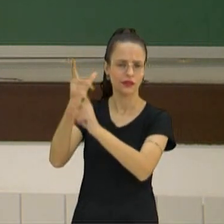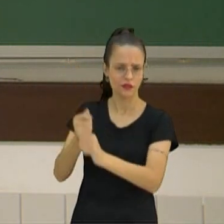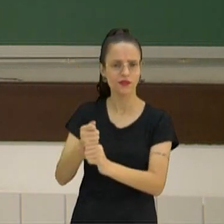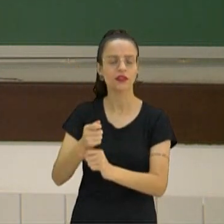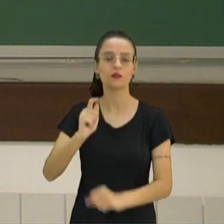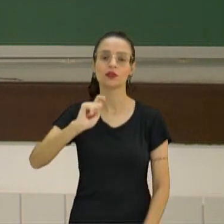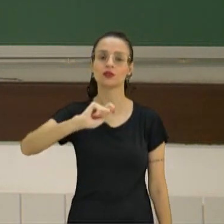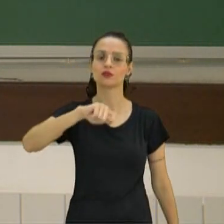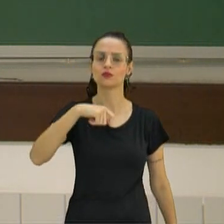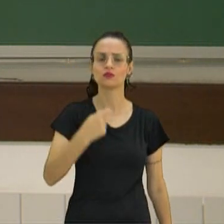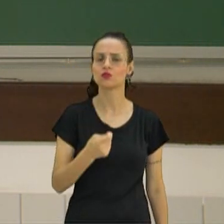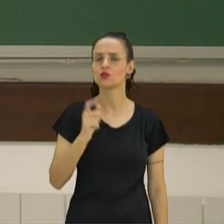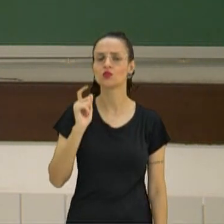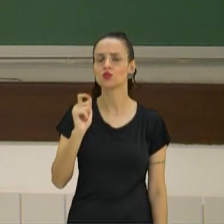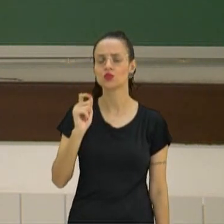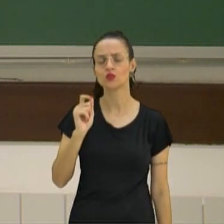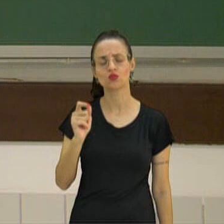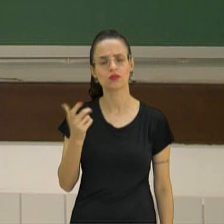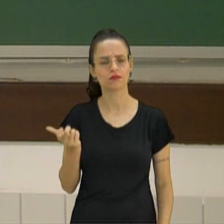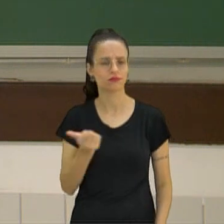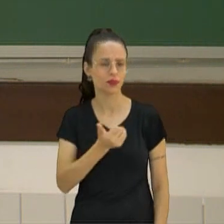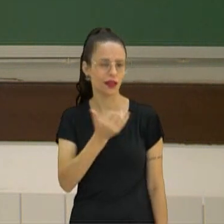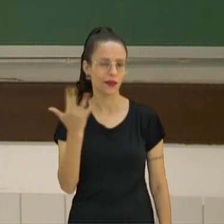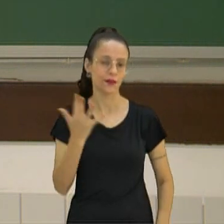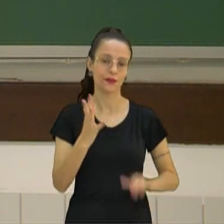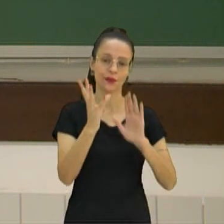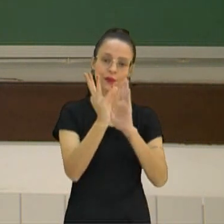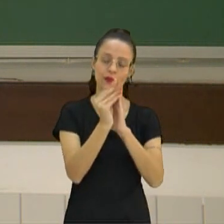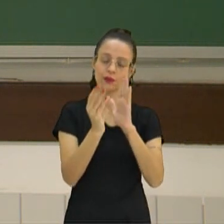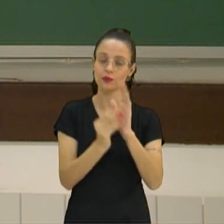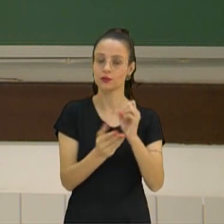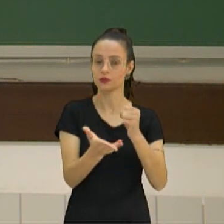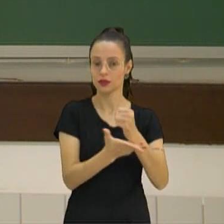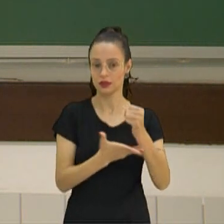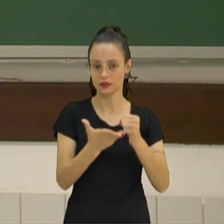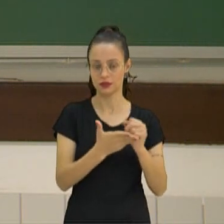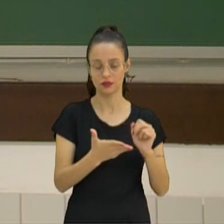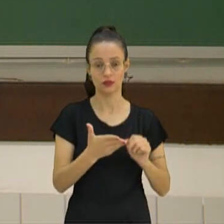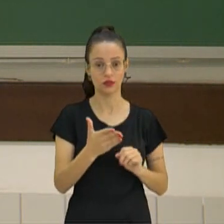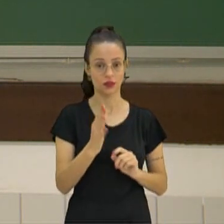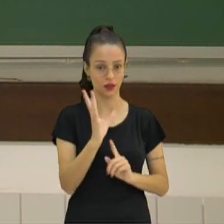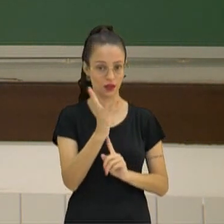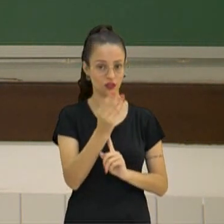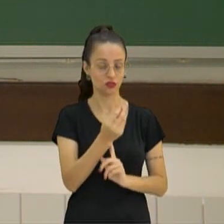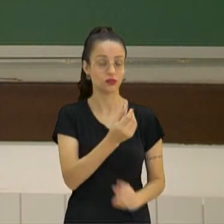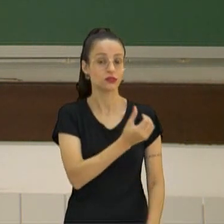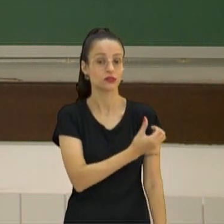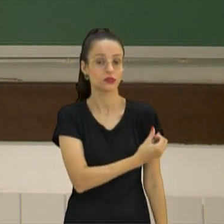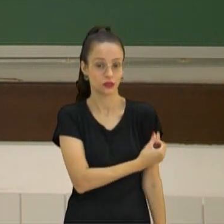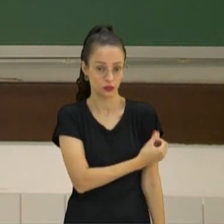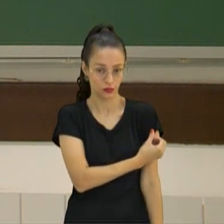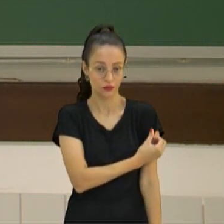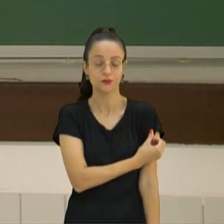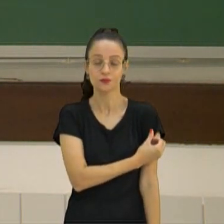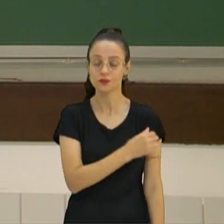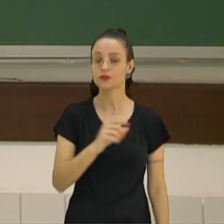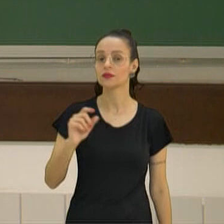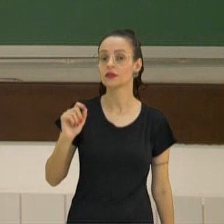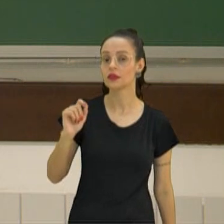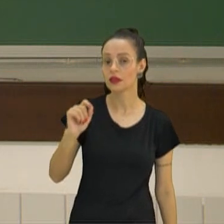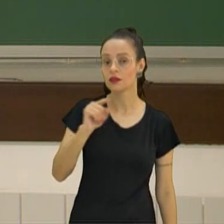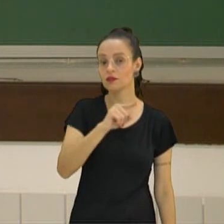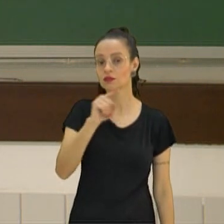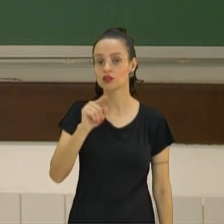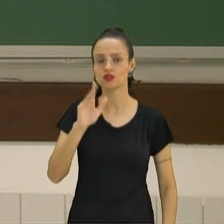tá? Como se fosse uma revisão de alguns conteúdos básicos de arte do 6º ano, né? Então, quem viu